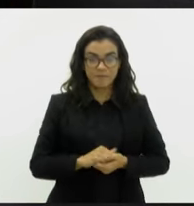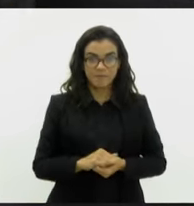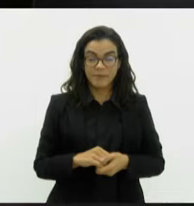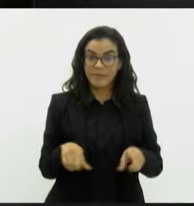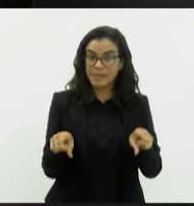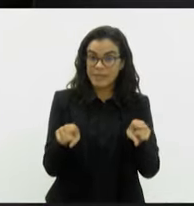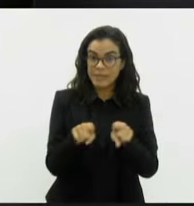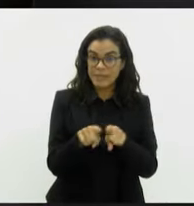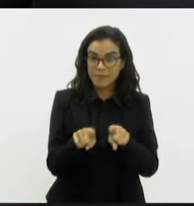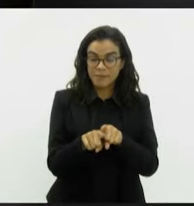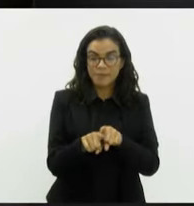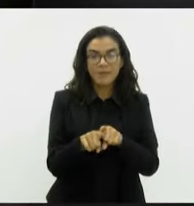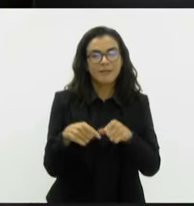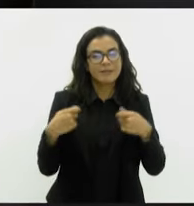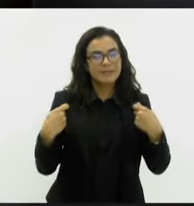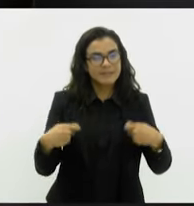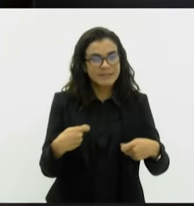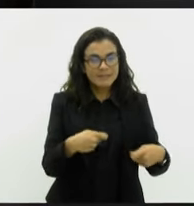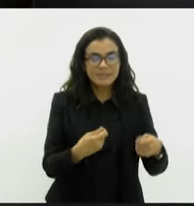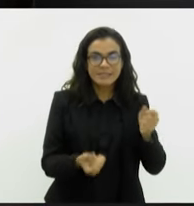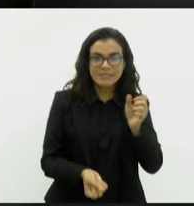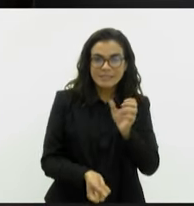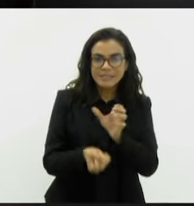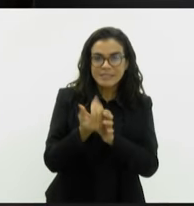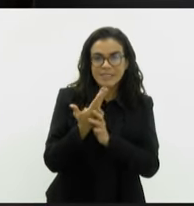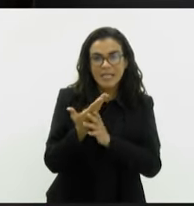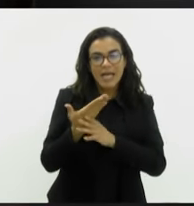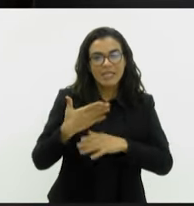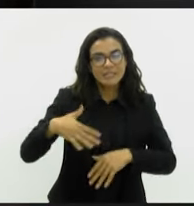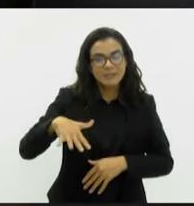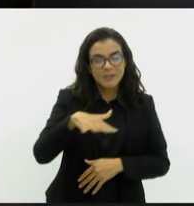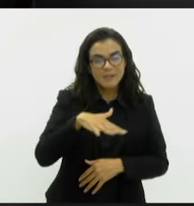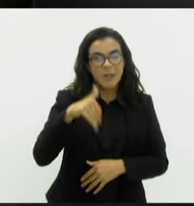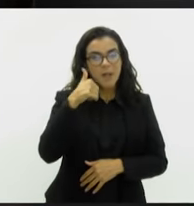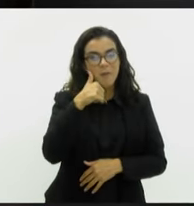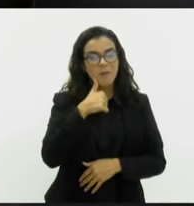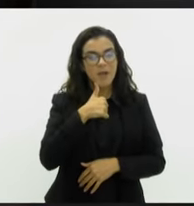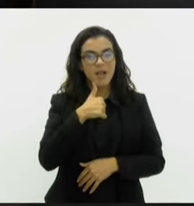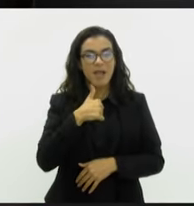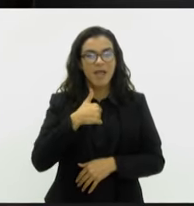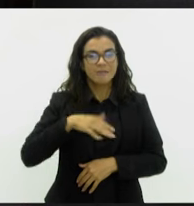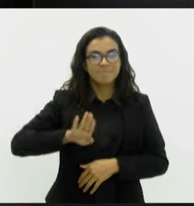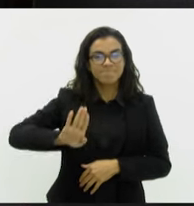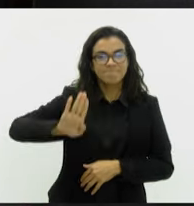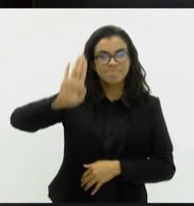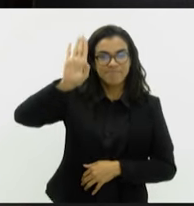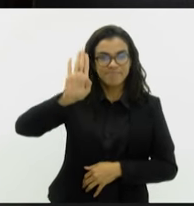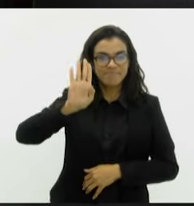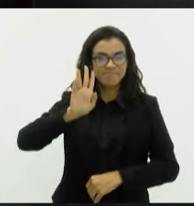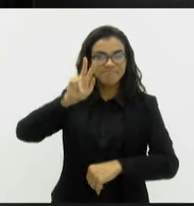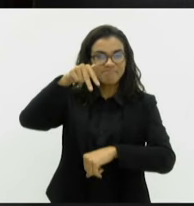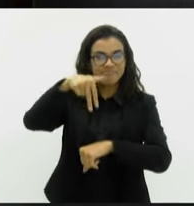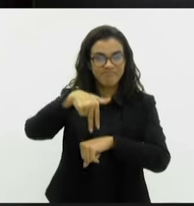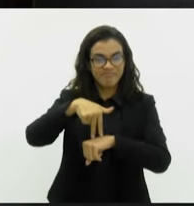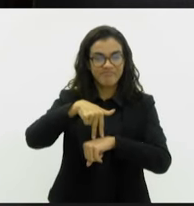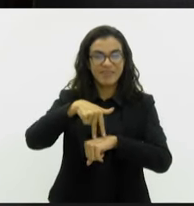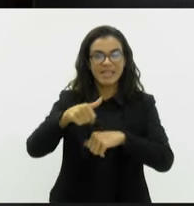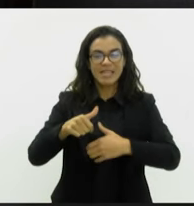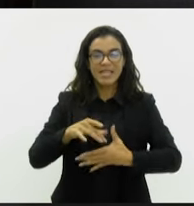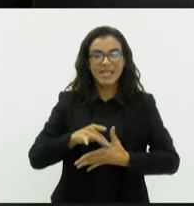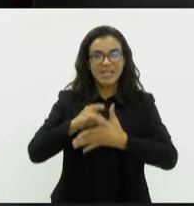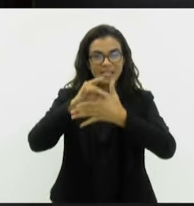disso é essencial criar condições favoráveis para que as mulheres se candidatem e ocupem cargos de